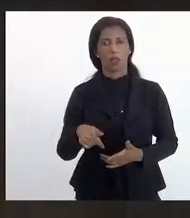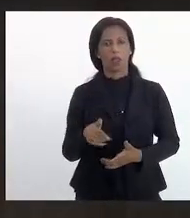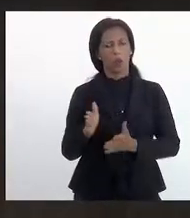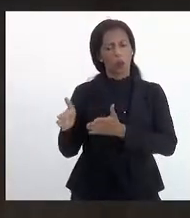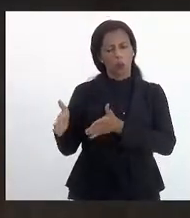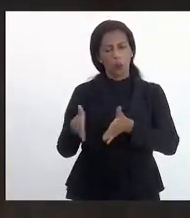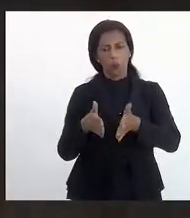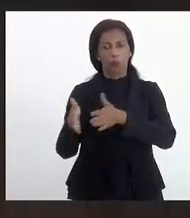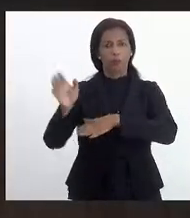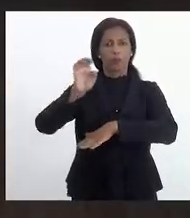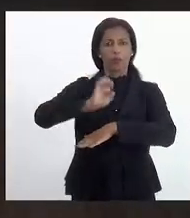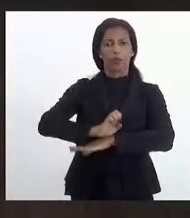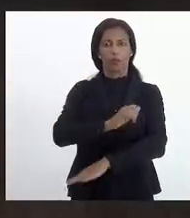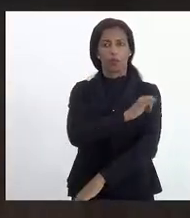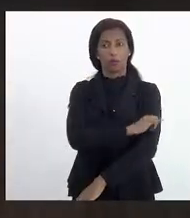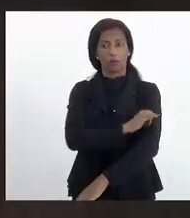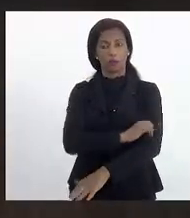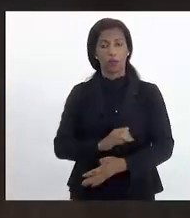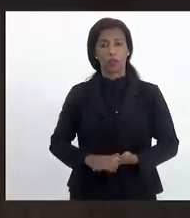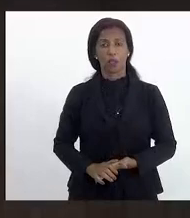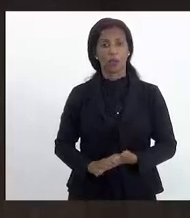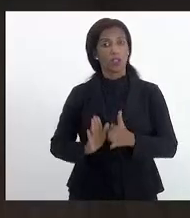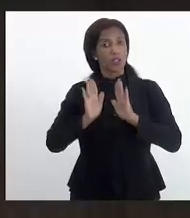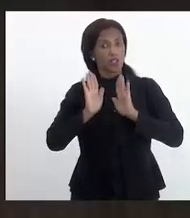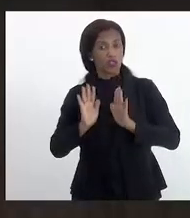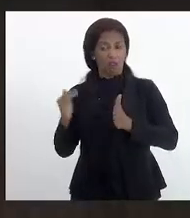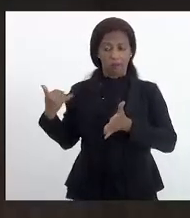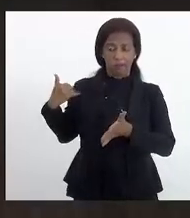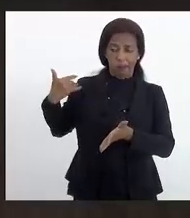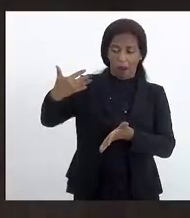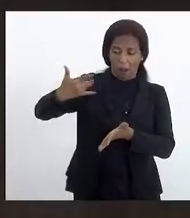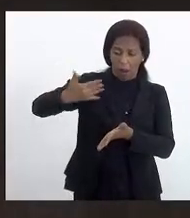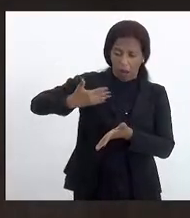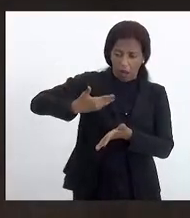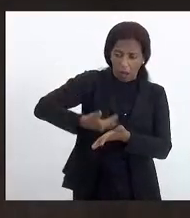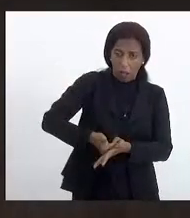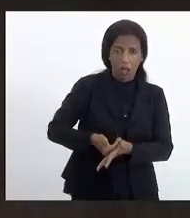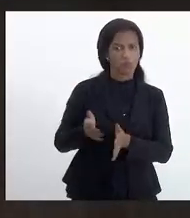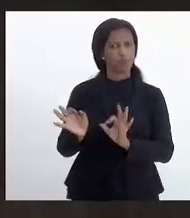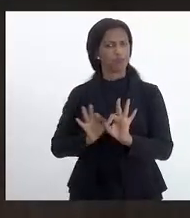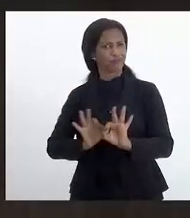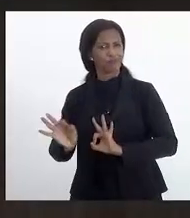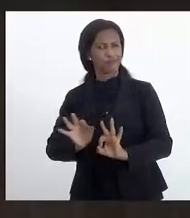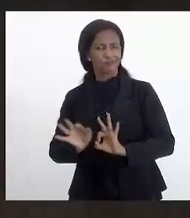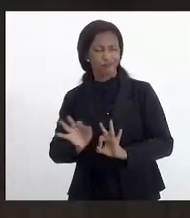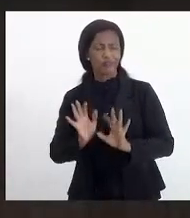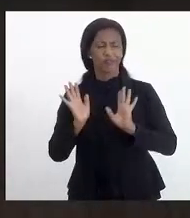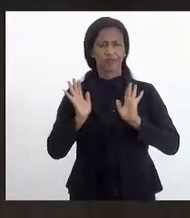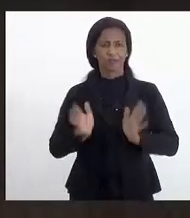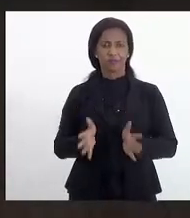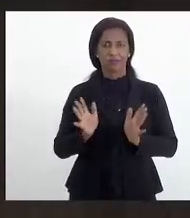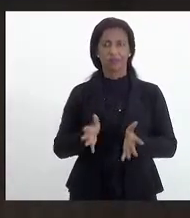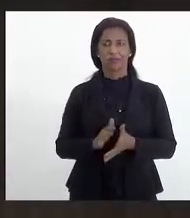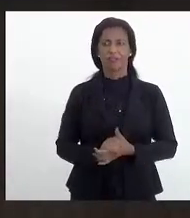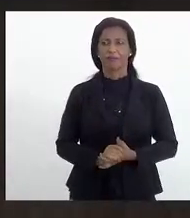destino do estado do Rio de Janeiro, que já vem, de qualquer forma, sendo